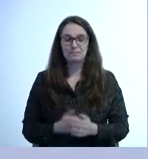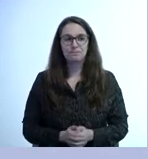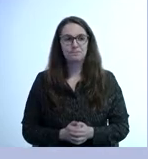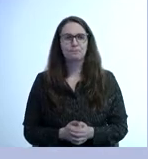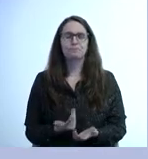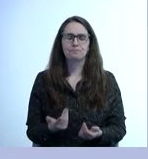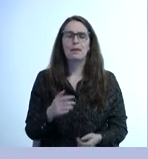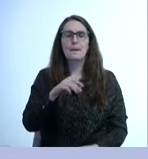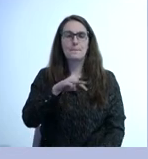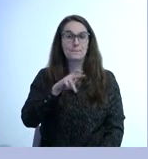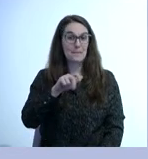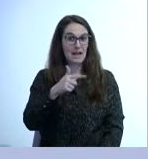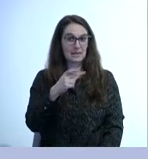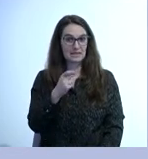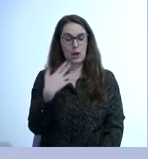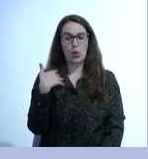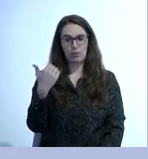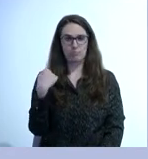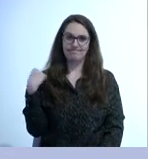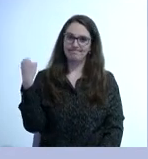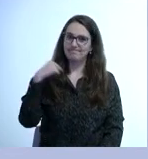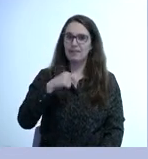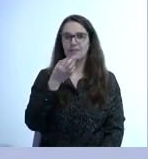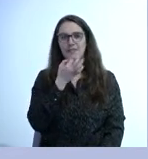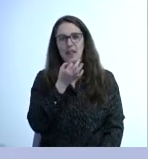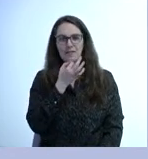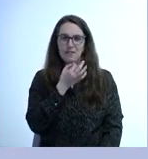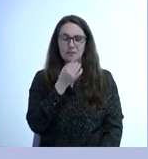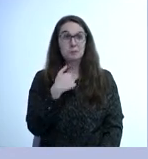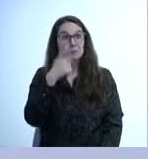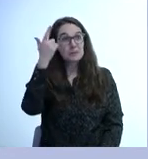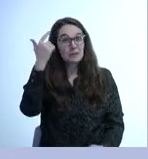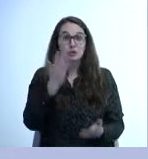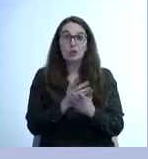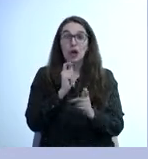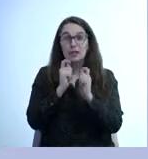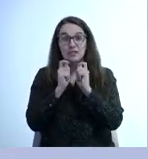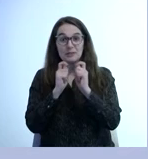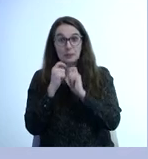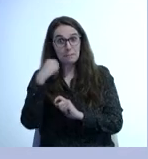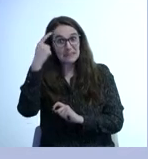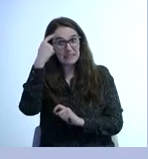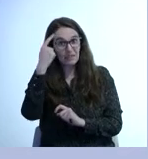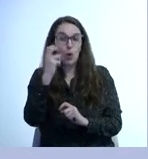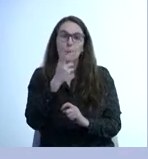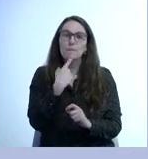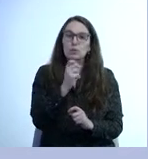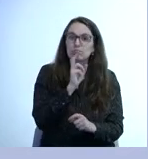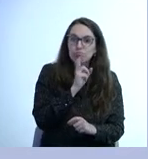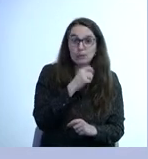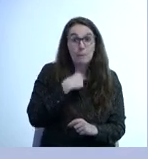convidou para vir cá falar, eu pensei que era para responder a perguntas, disse, vou tentar, e